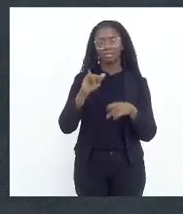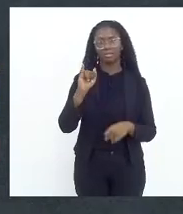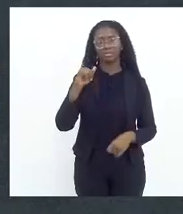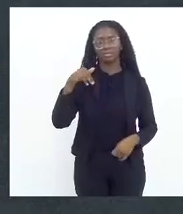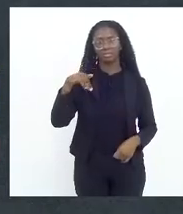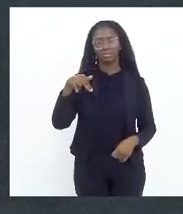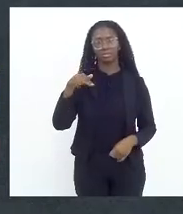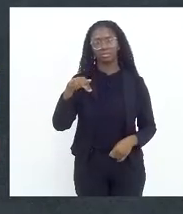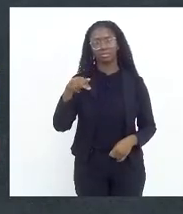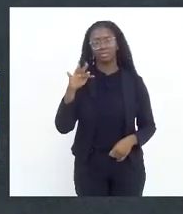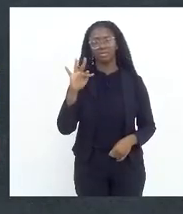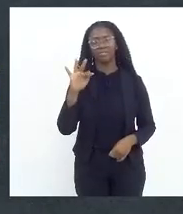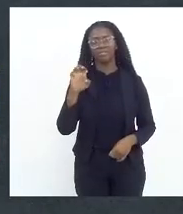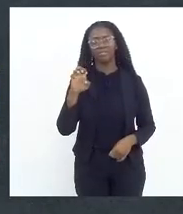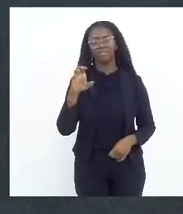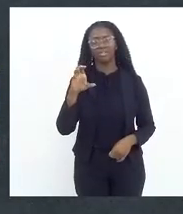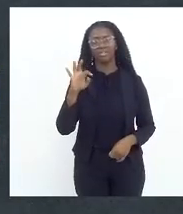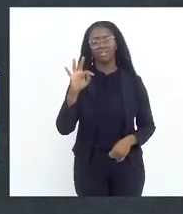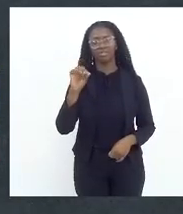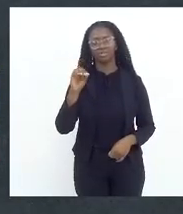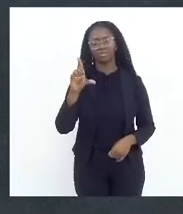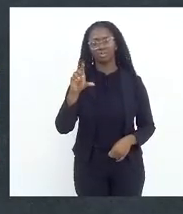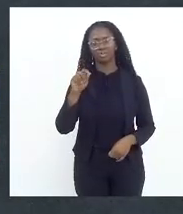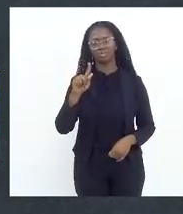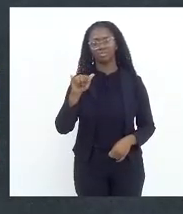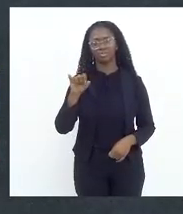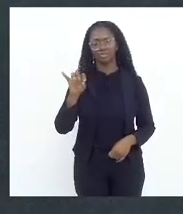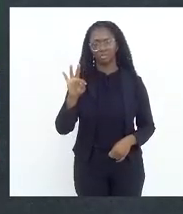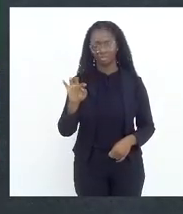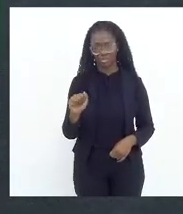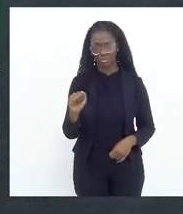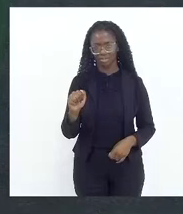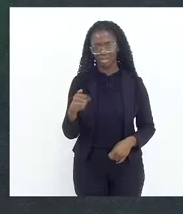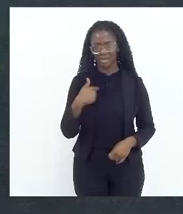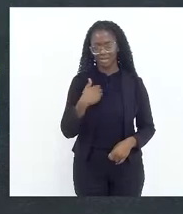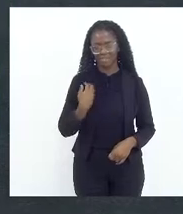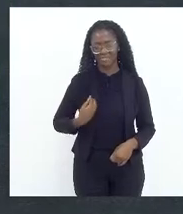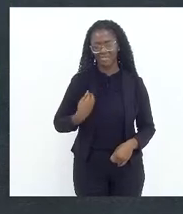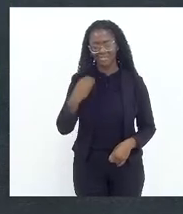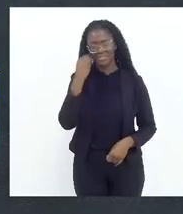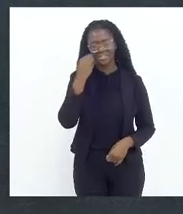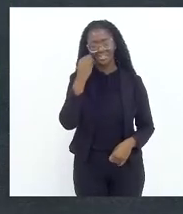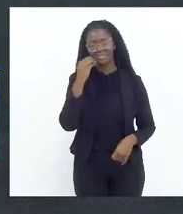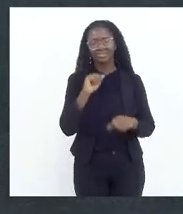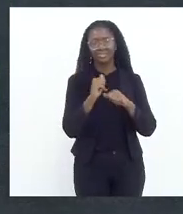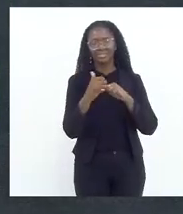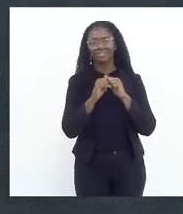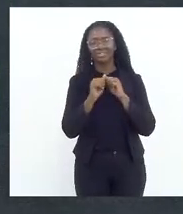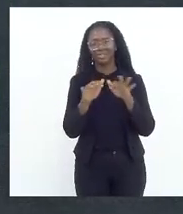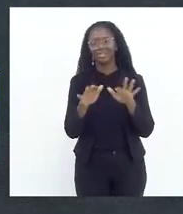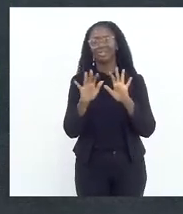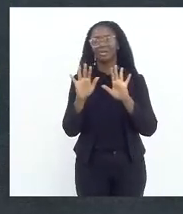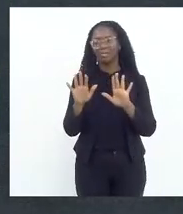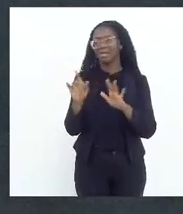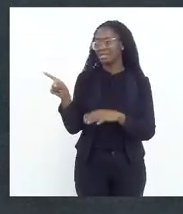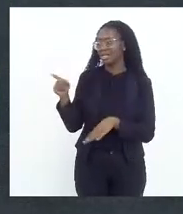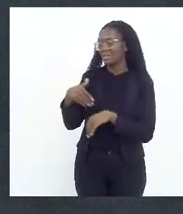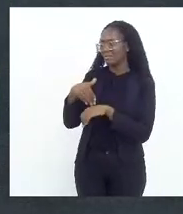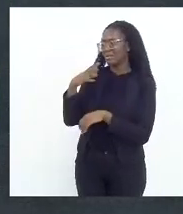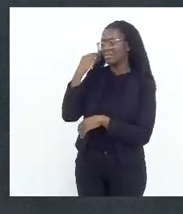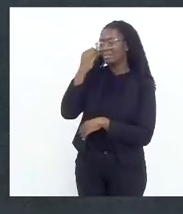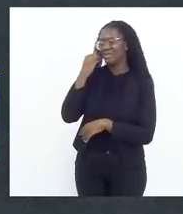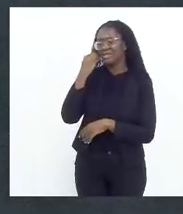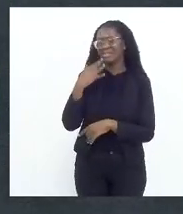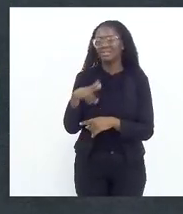dia do Covid. E ele teve mais experiência que eu, até porque adquiriu o